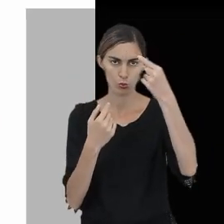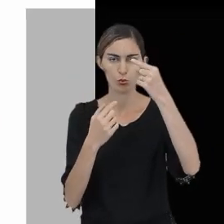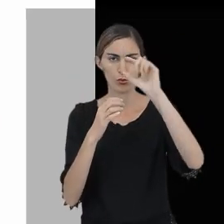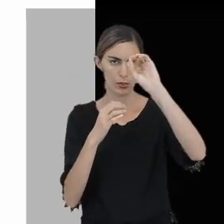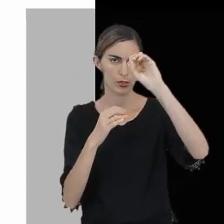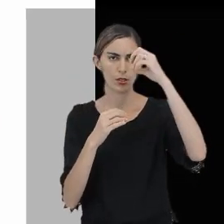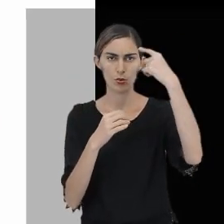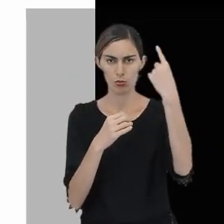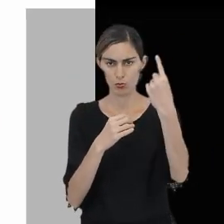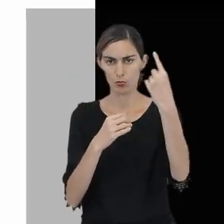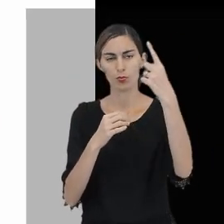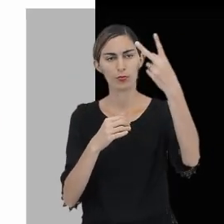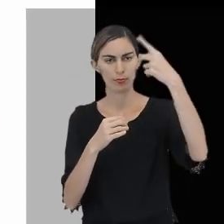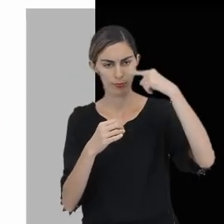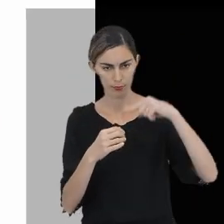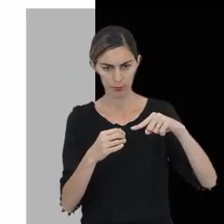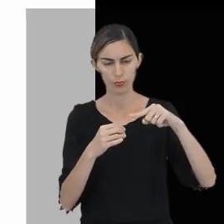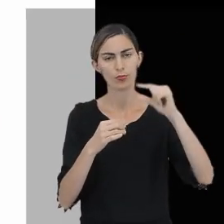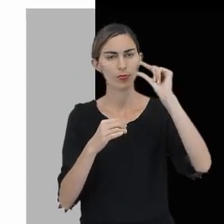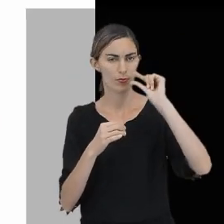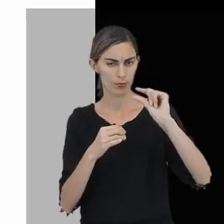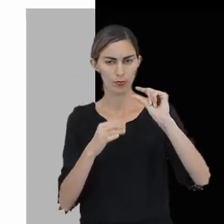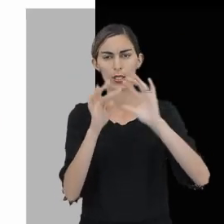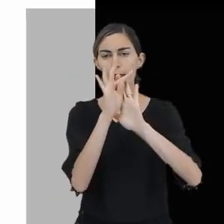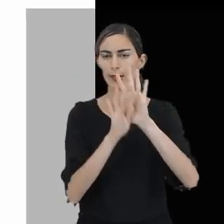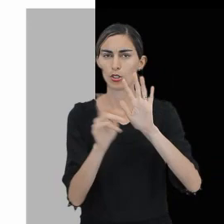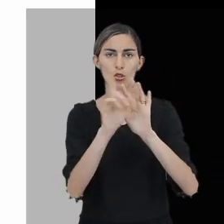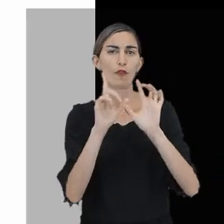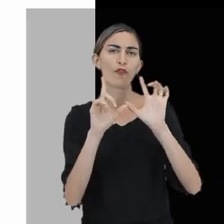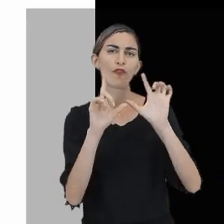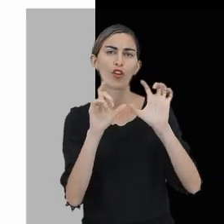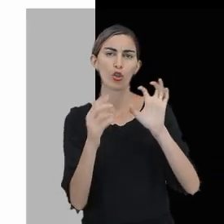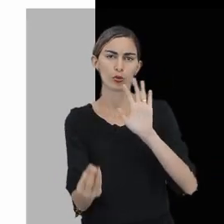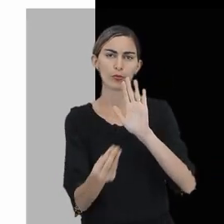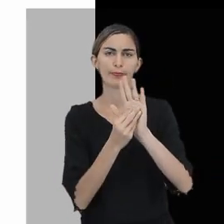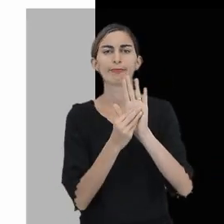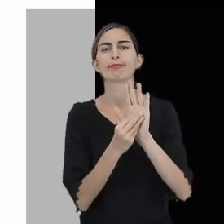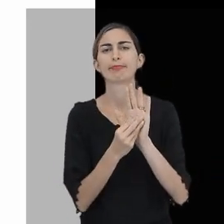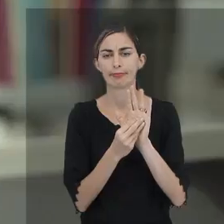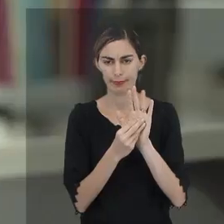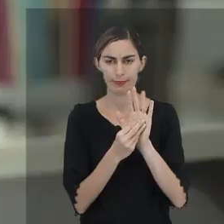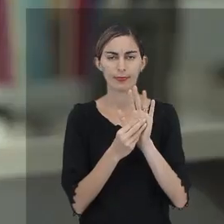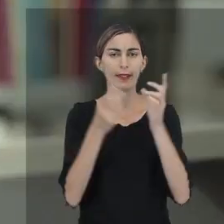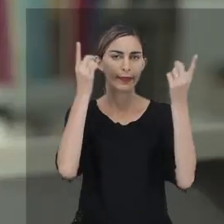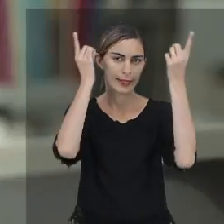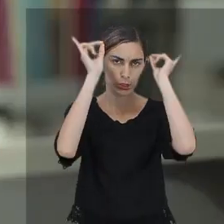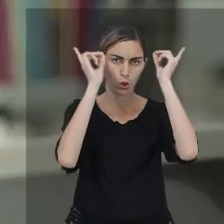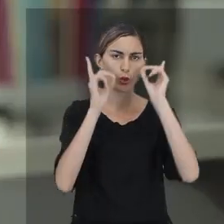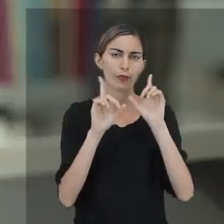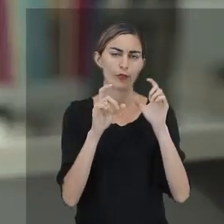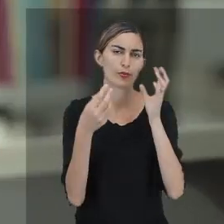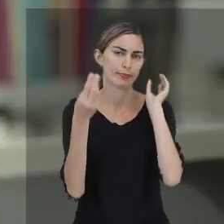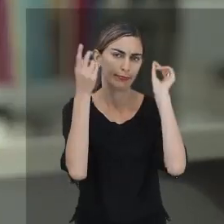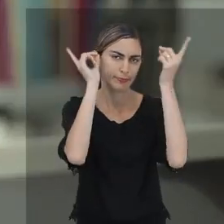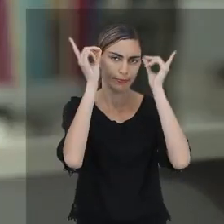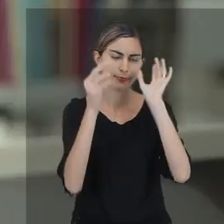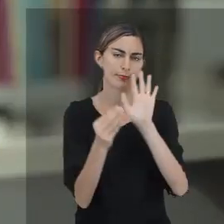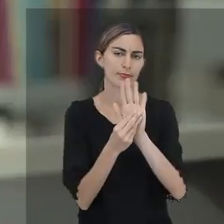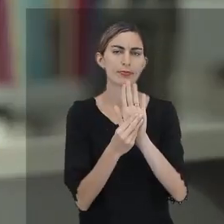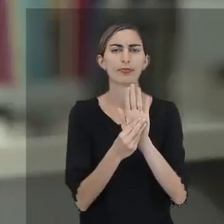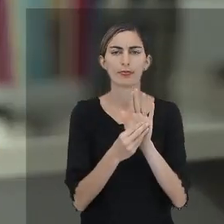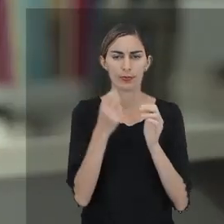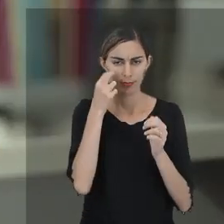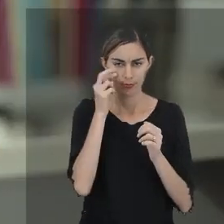e no outro botão a gente não vai colocar o peixe em colocar uma imagem no caso a gente colocou a imagem dizendo android então